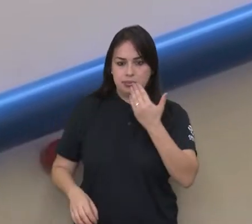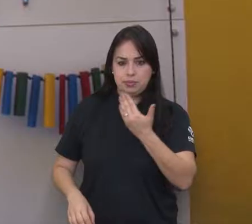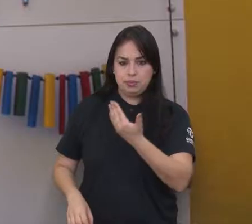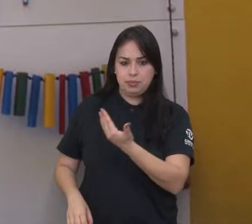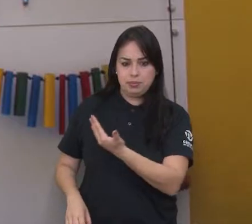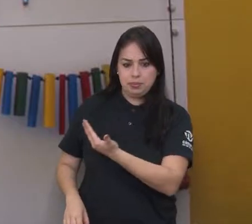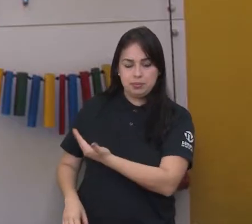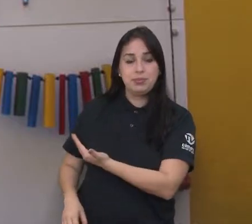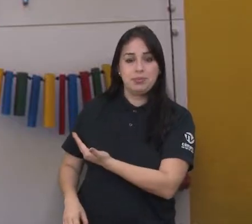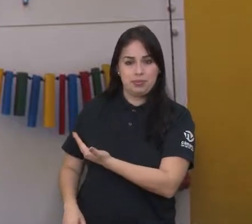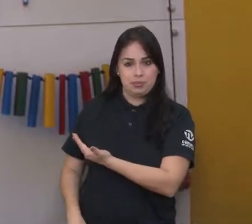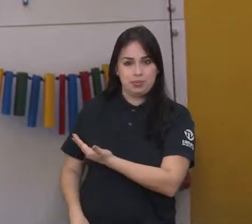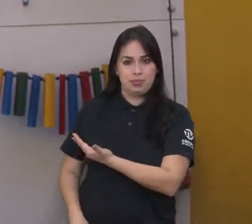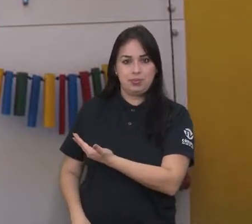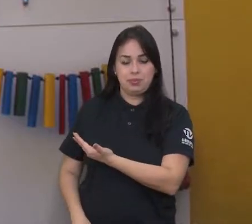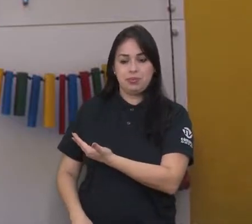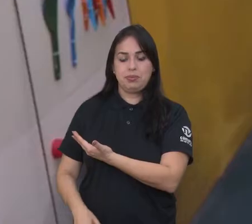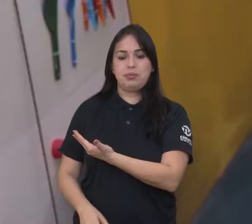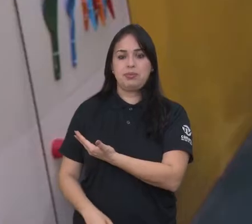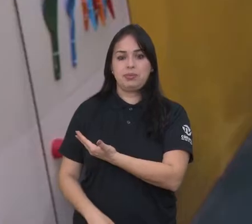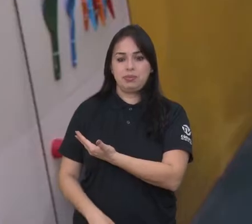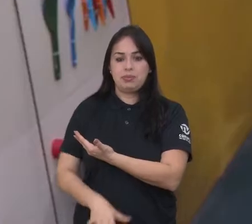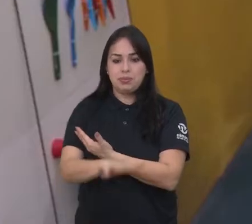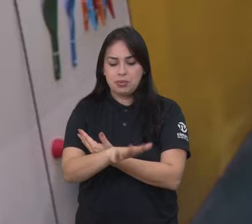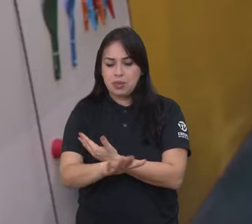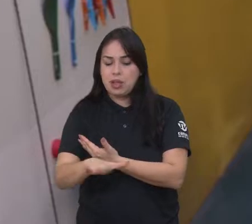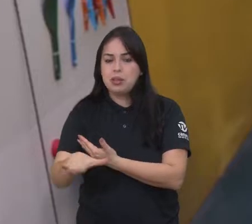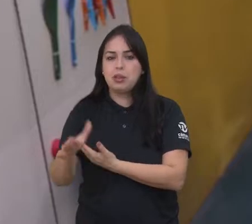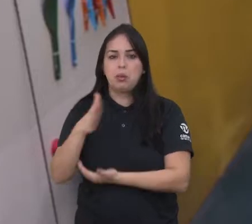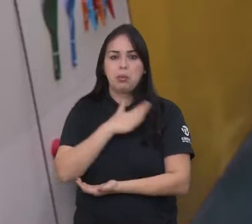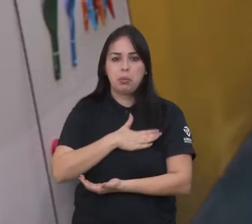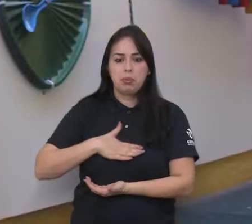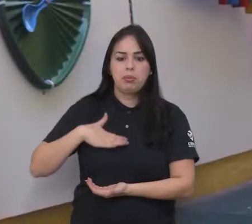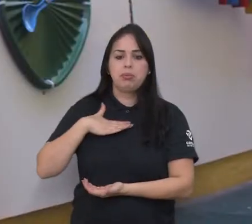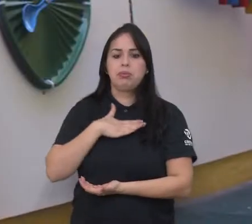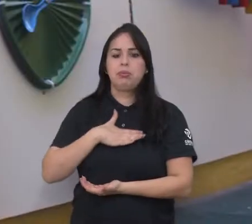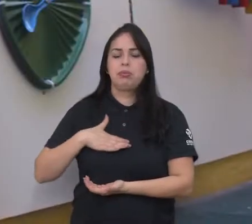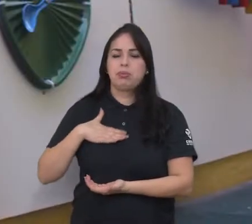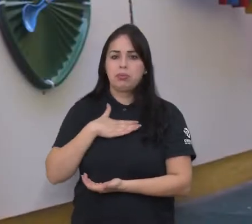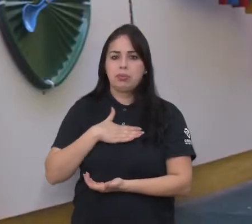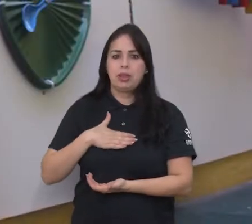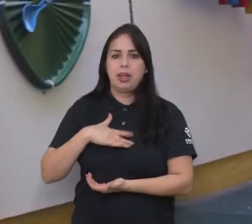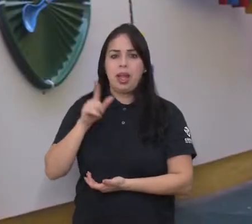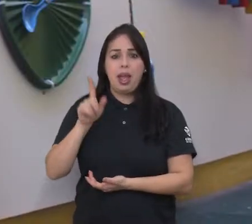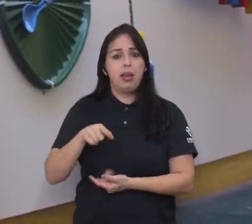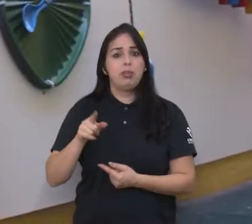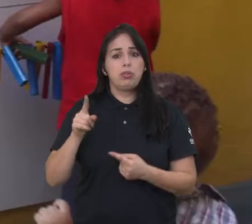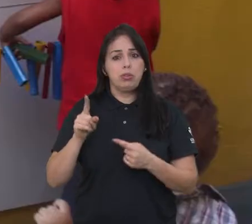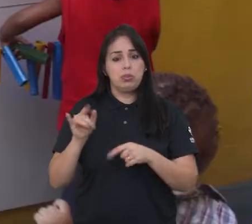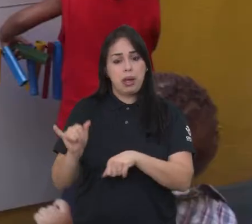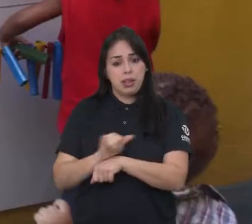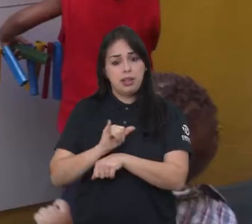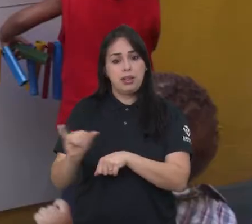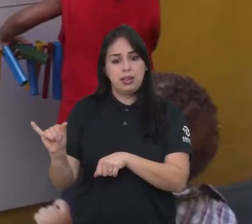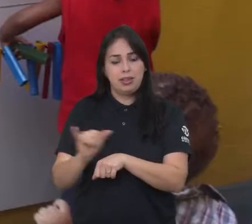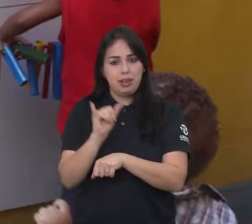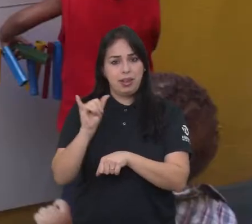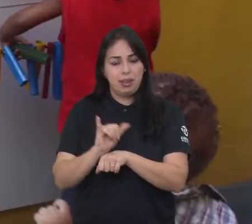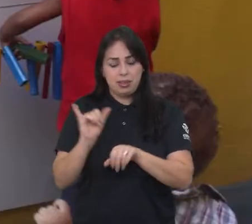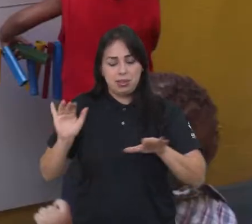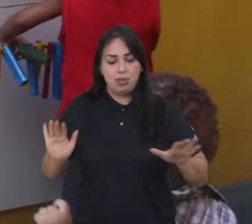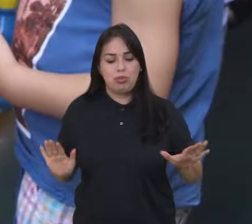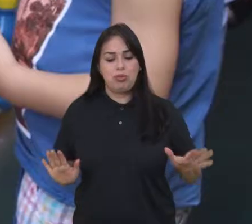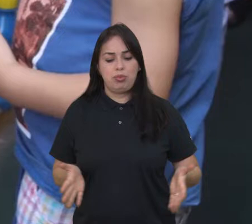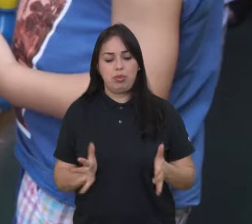muito assimilado, foi muito bem assimilado como uma forma potente de você estimular e